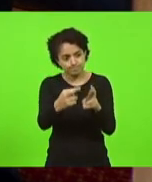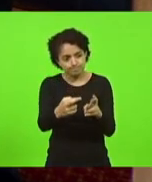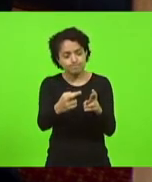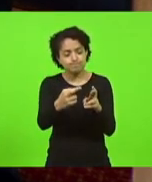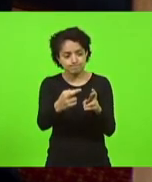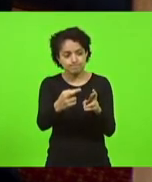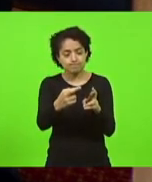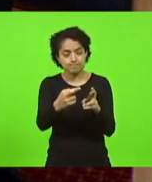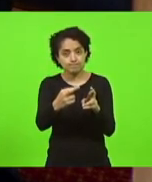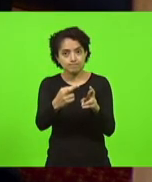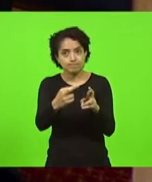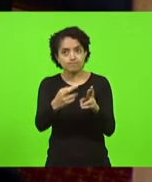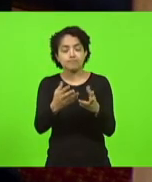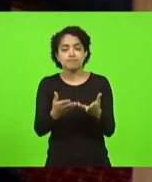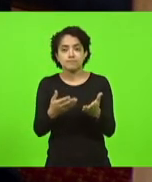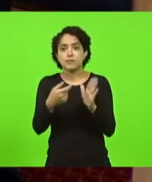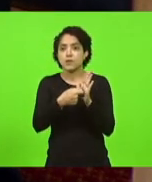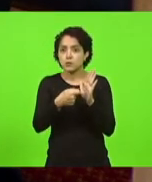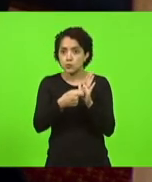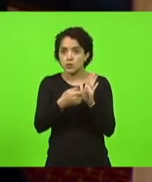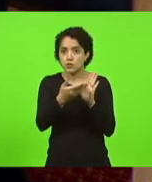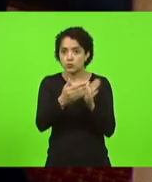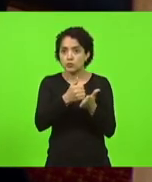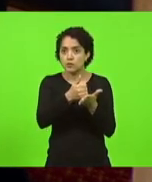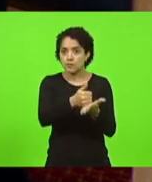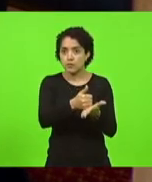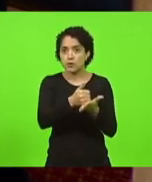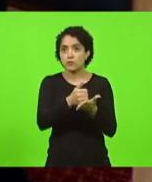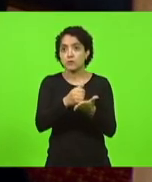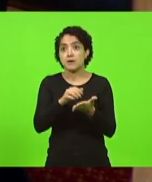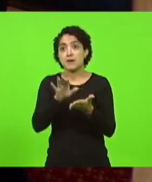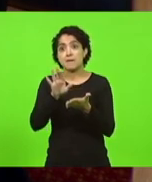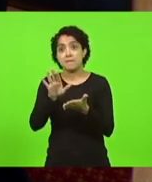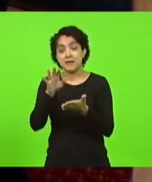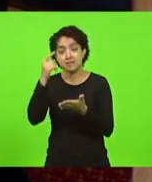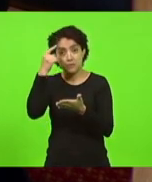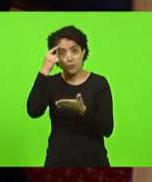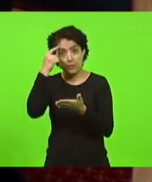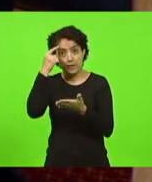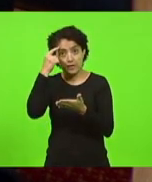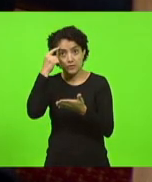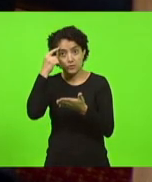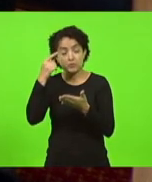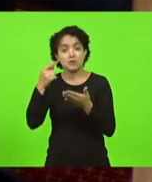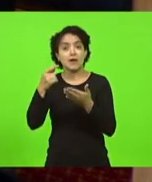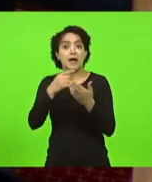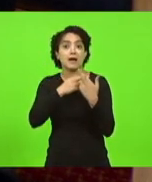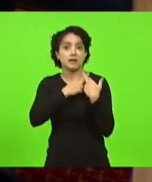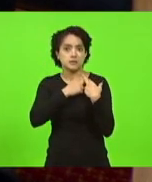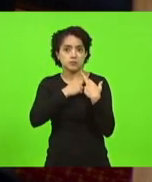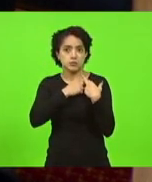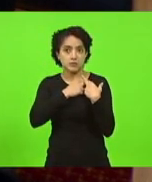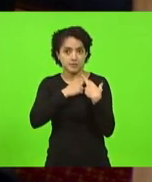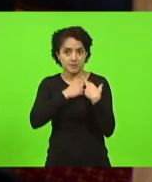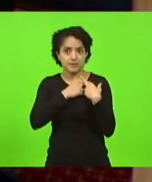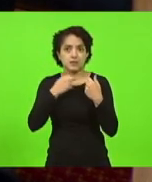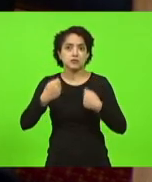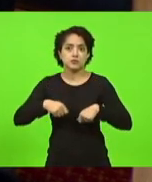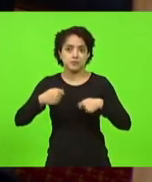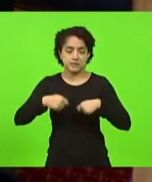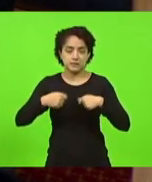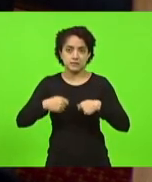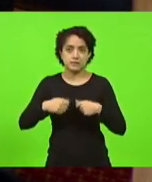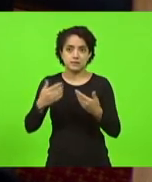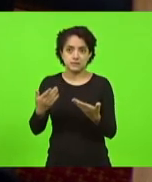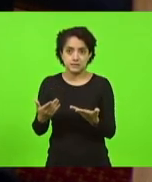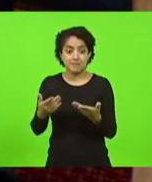eu vibro com a tua luta. Mas eu também penso que a gente tem que ter a responsabilidade e a delicadeza nessa casa de fazer aquilo